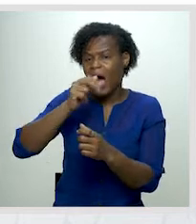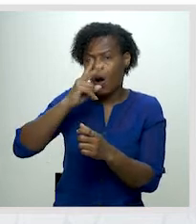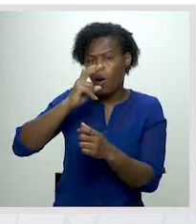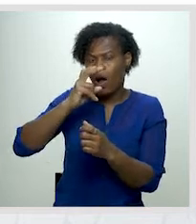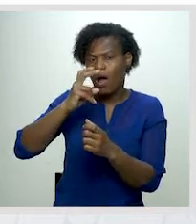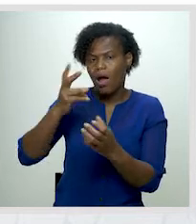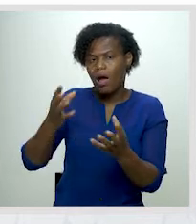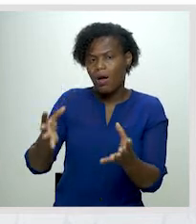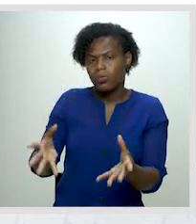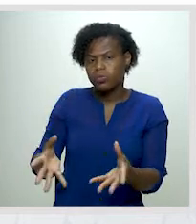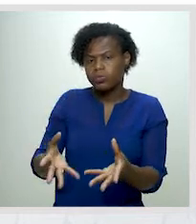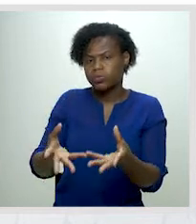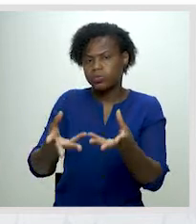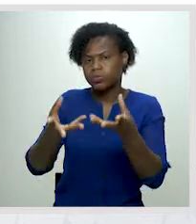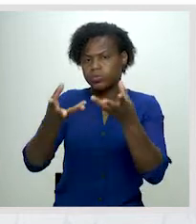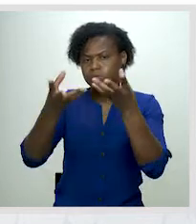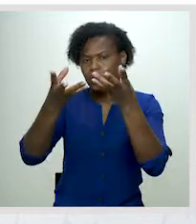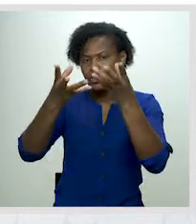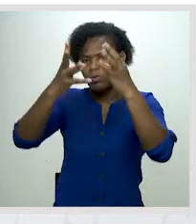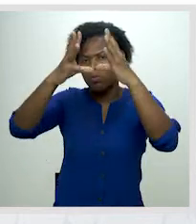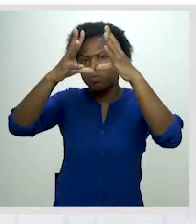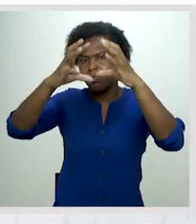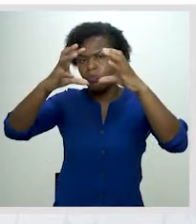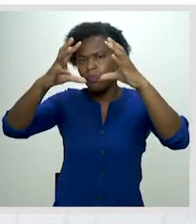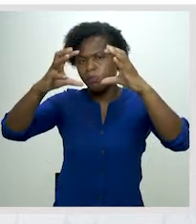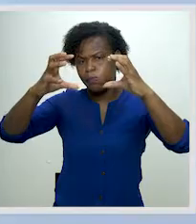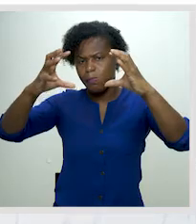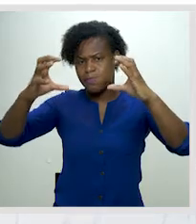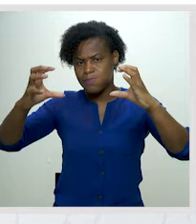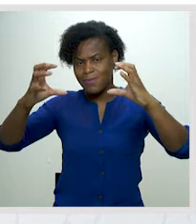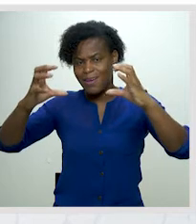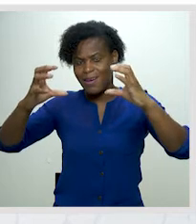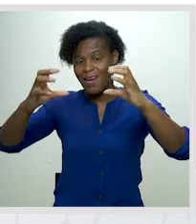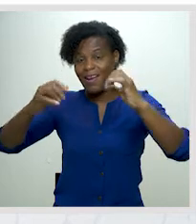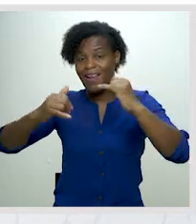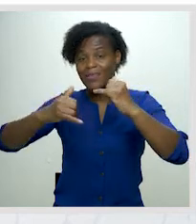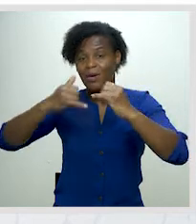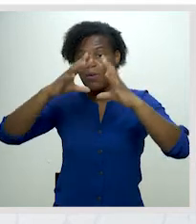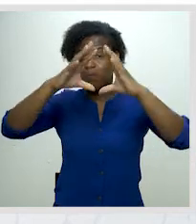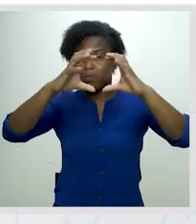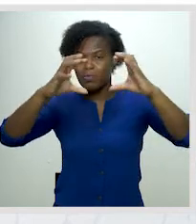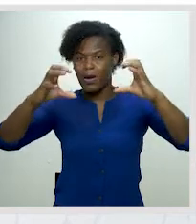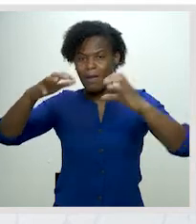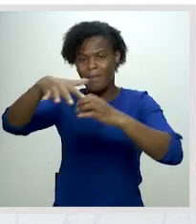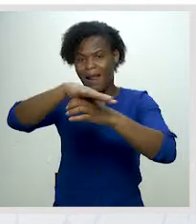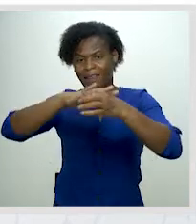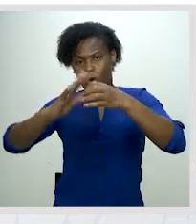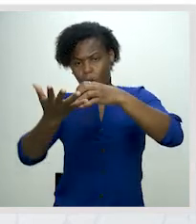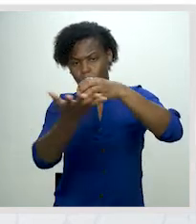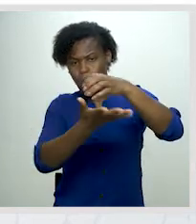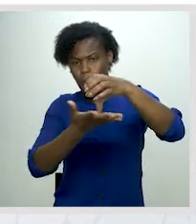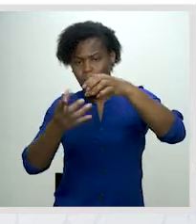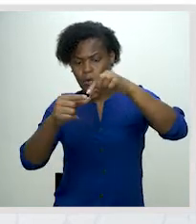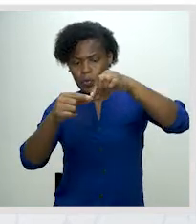água e a precipitação dos compostos orgânicos formados que se acumularam na parte